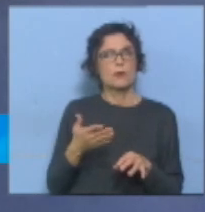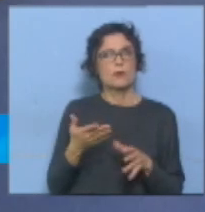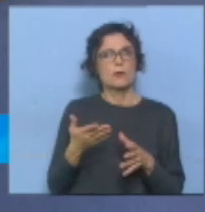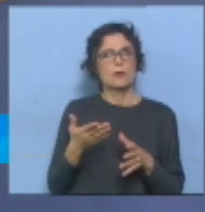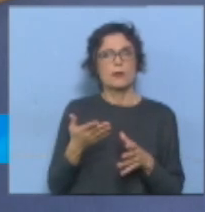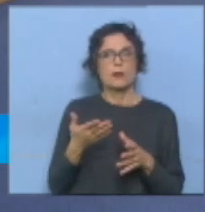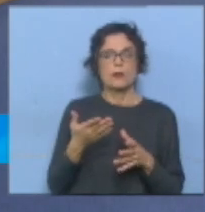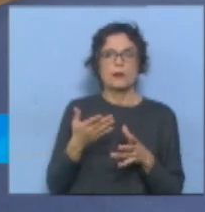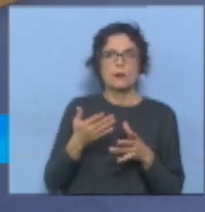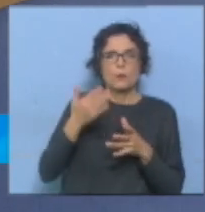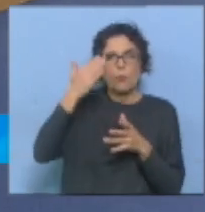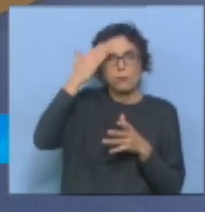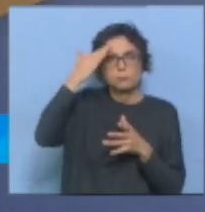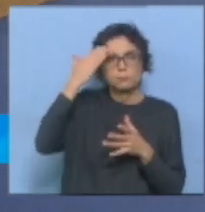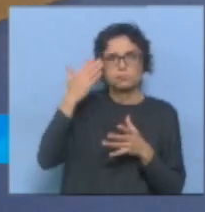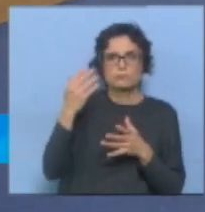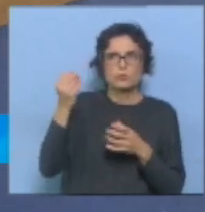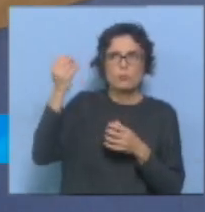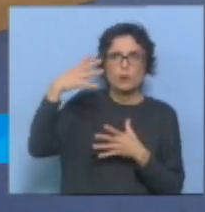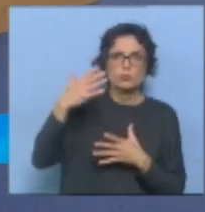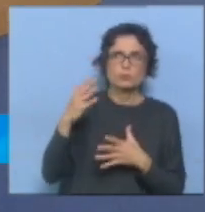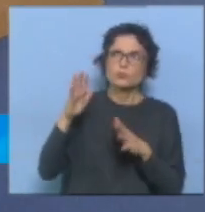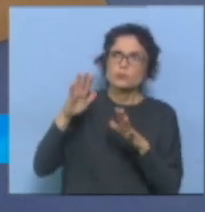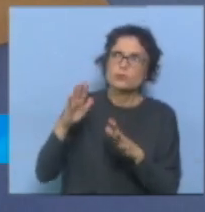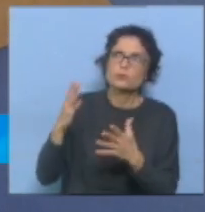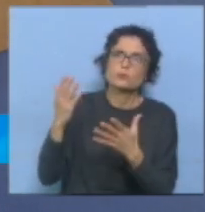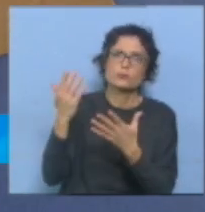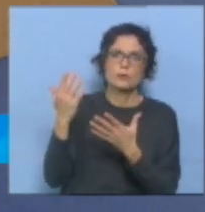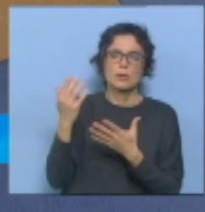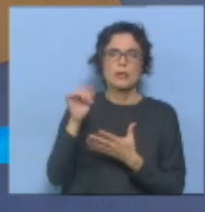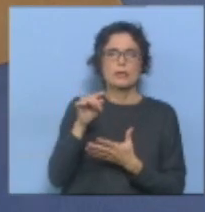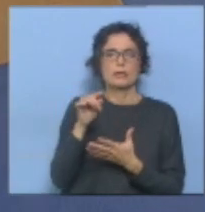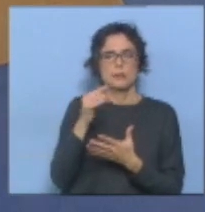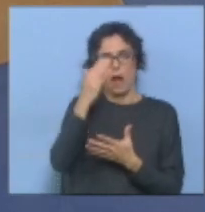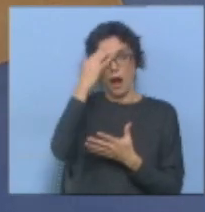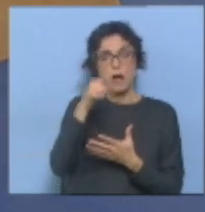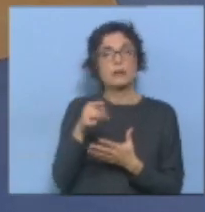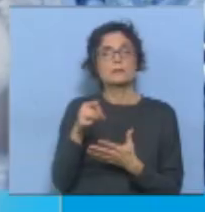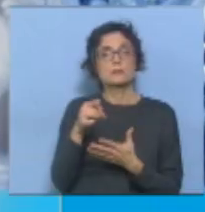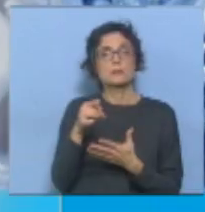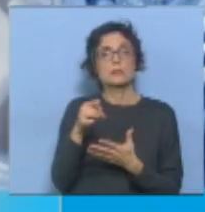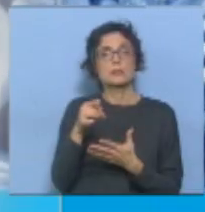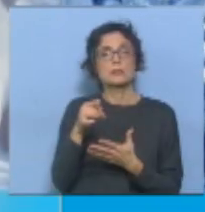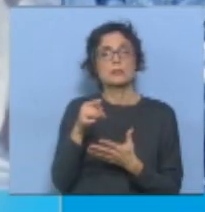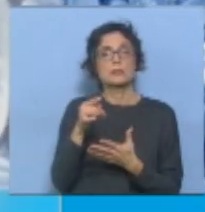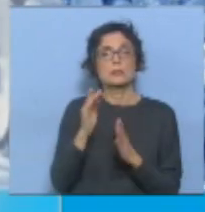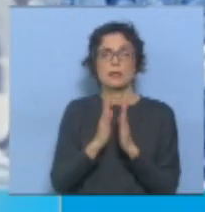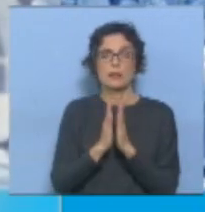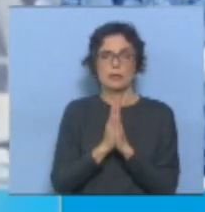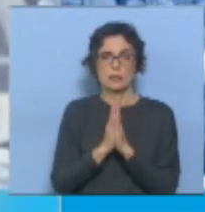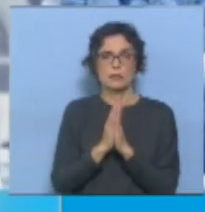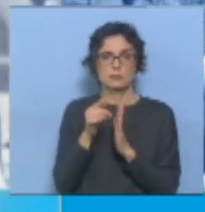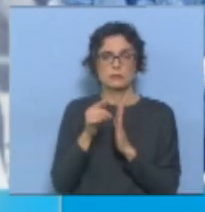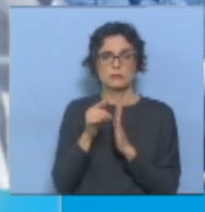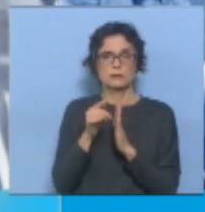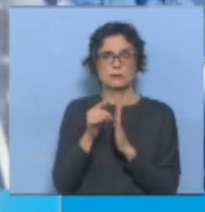nirvana, por aí adiante. Penso que na Igreja ser discípulo, ser iluminado, é ser alguém que